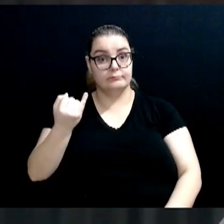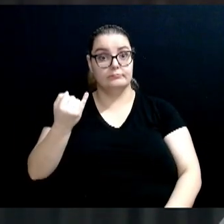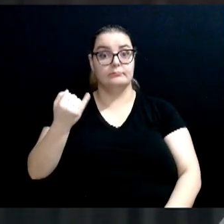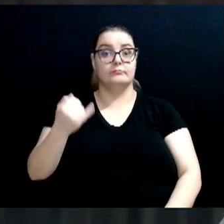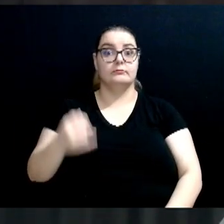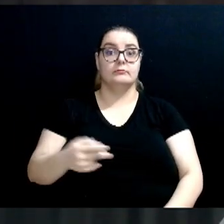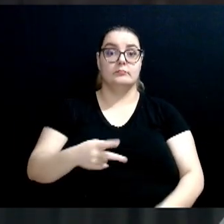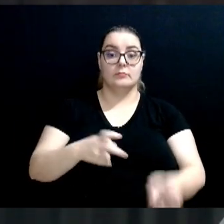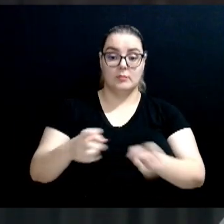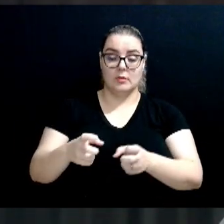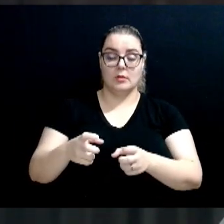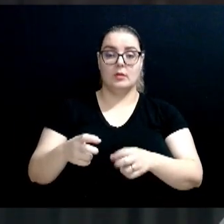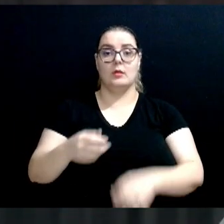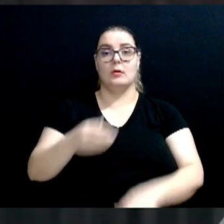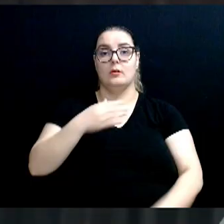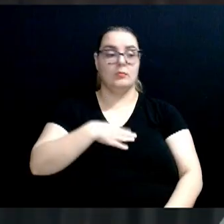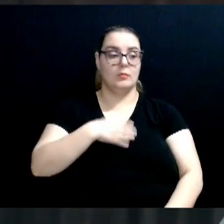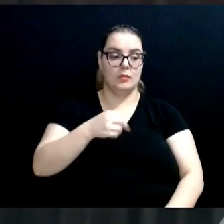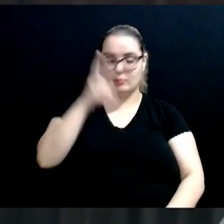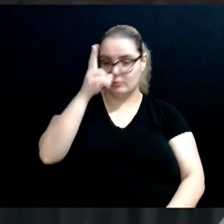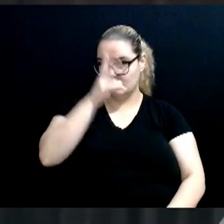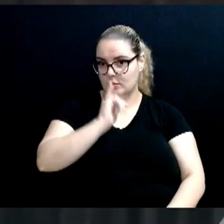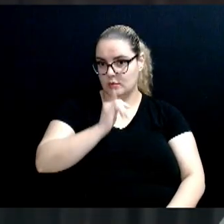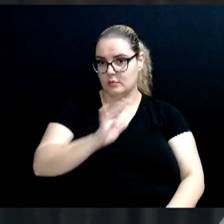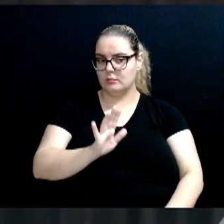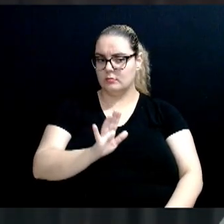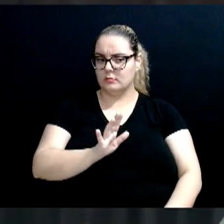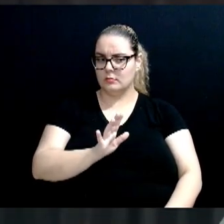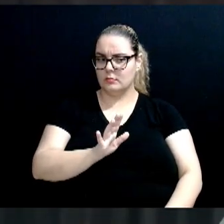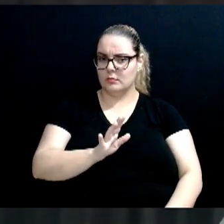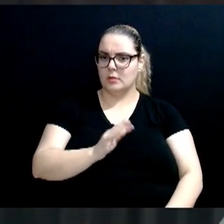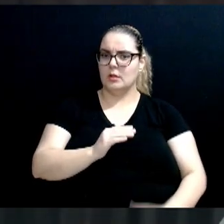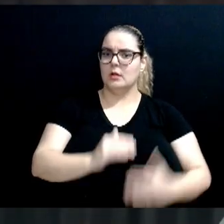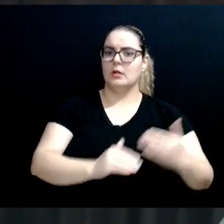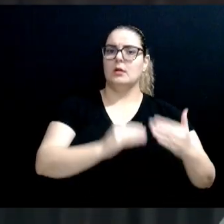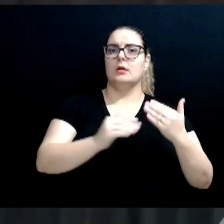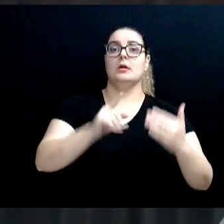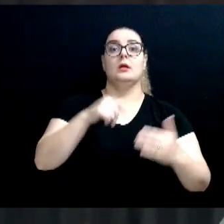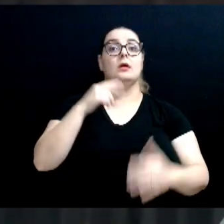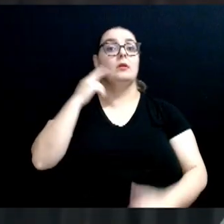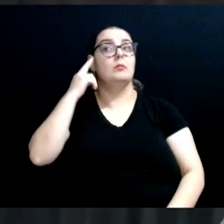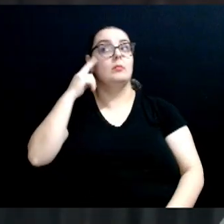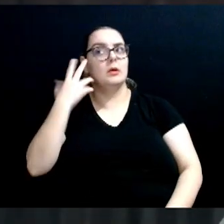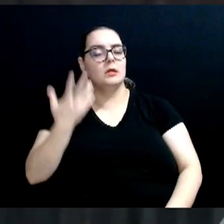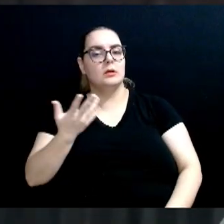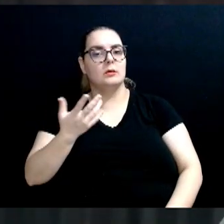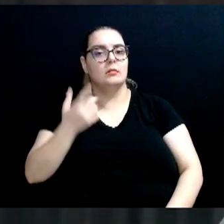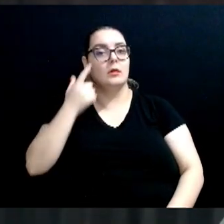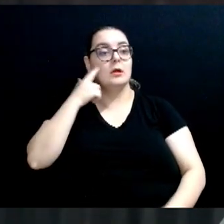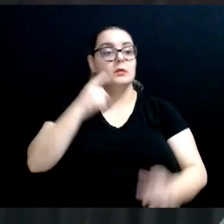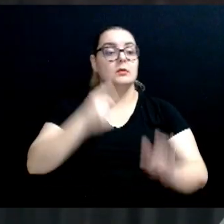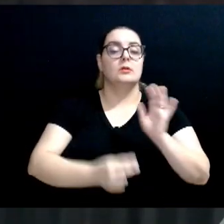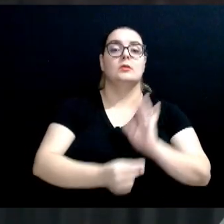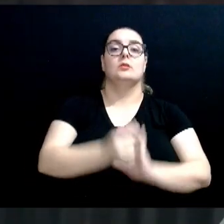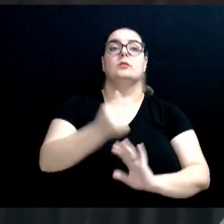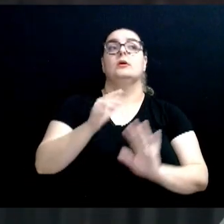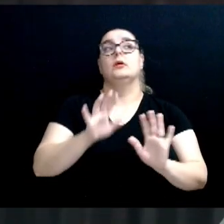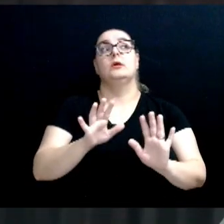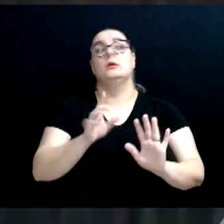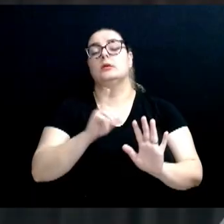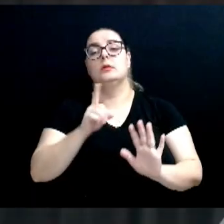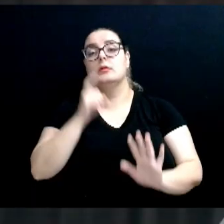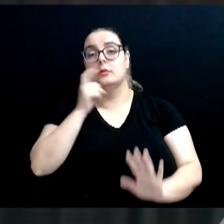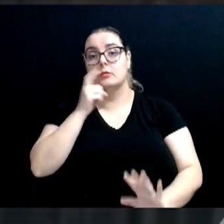contou ali uma história, faz parte do desenvolvimento, é uma fantasia, ele está criando. Ah, não, ele mentiu porque ele não